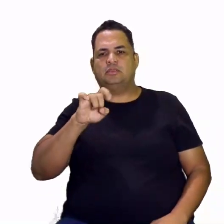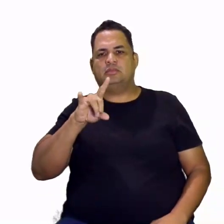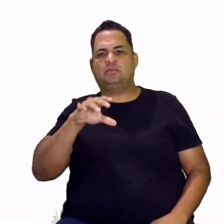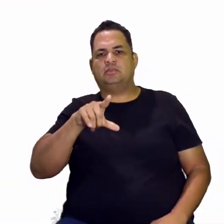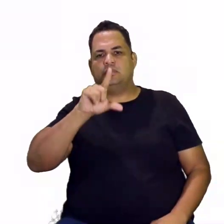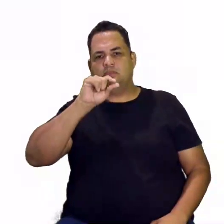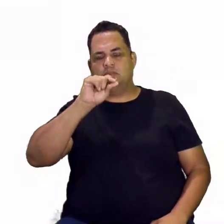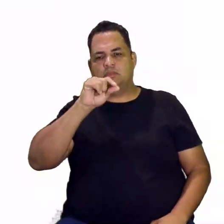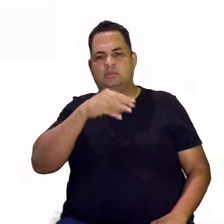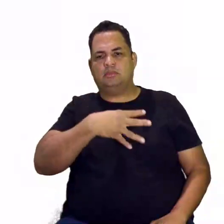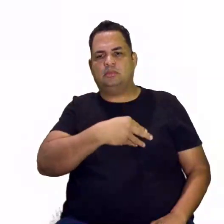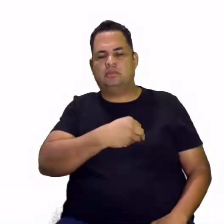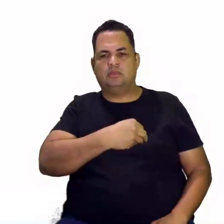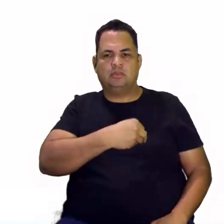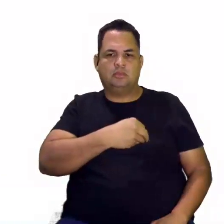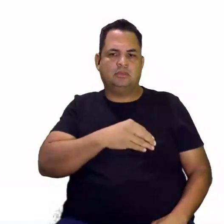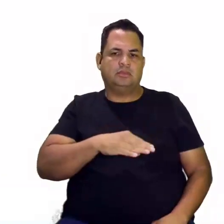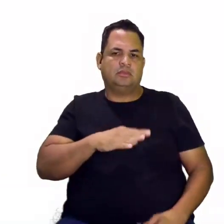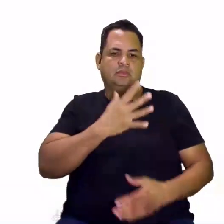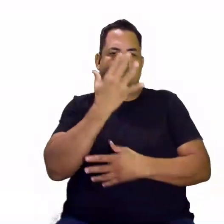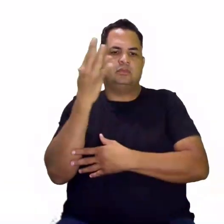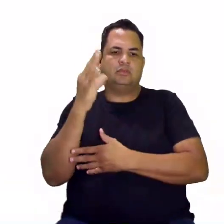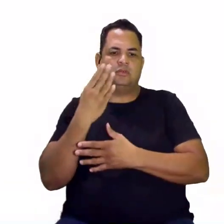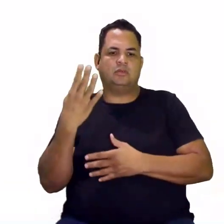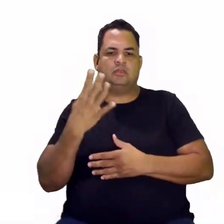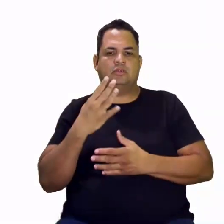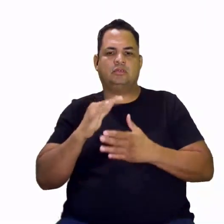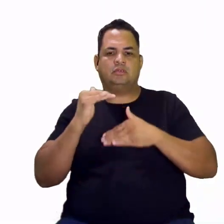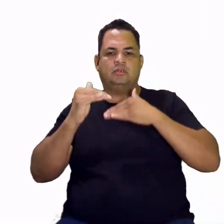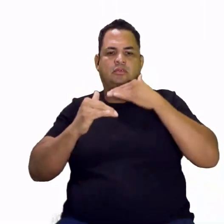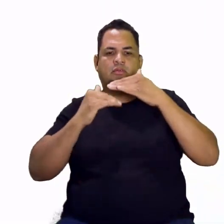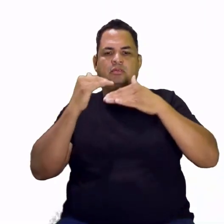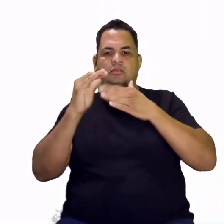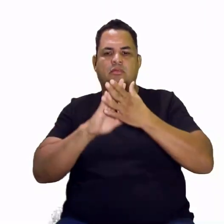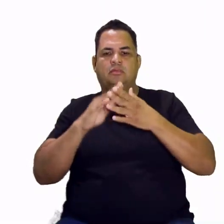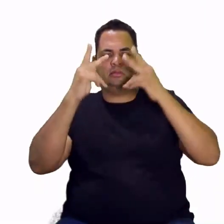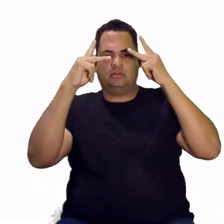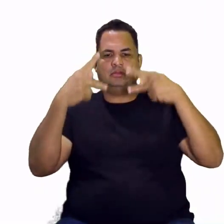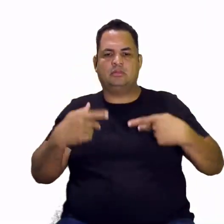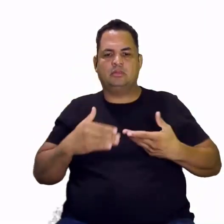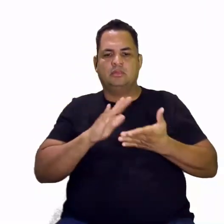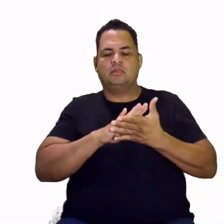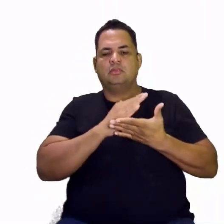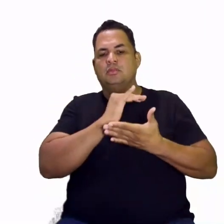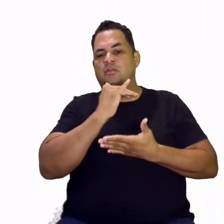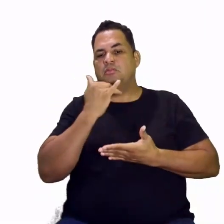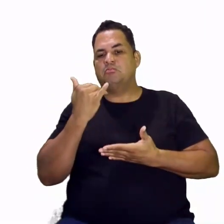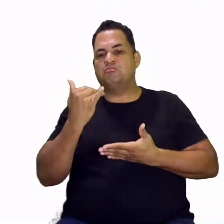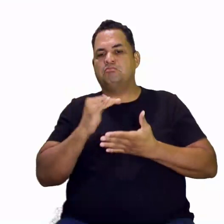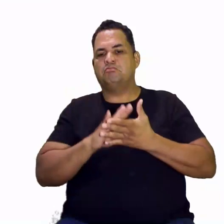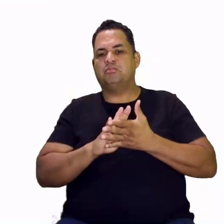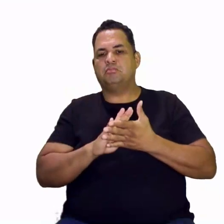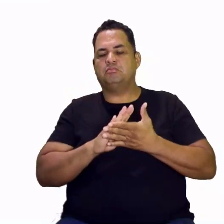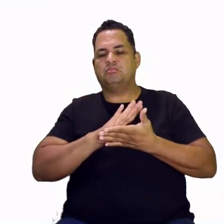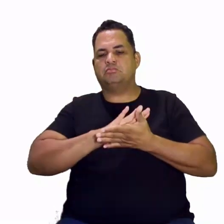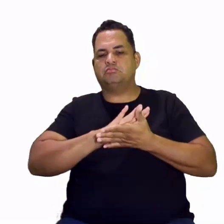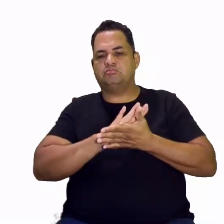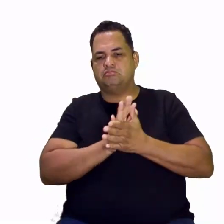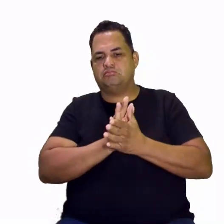e mamíferos e plantas, e no quaternário a evolução do ser humano e a extinção dos grandes mamíferos,